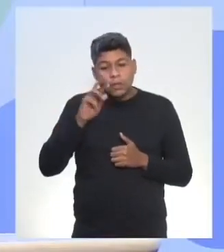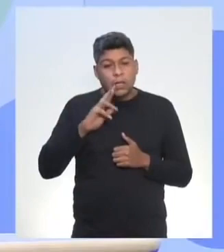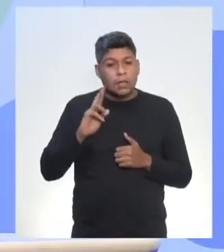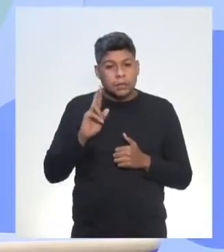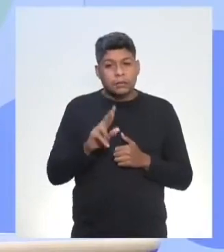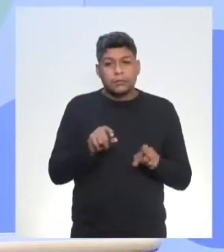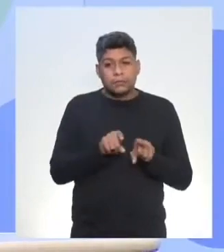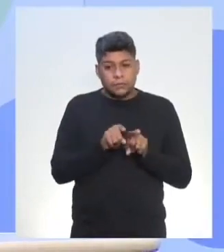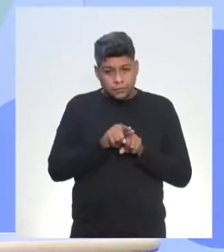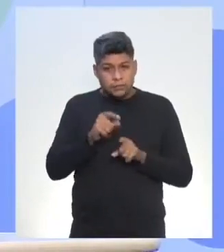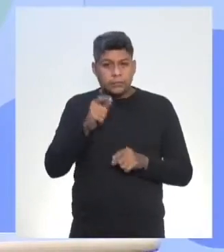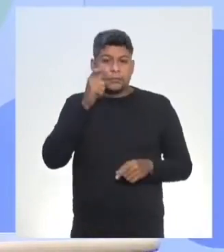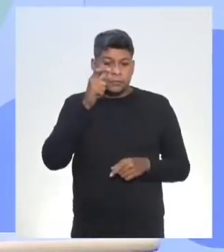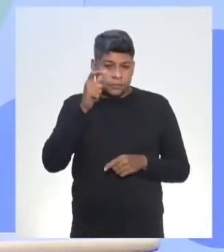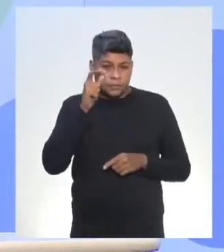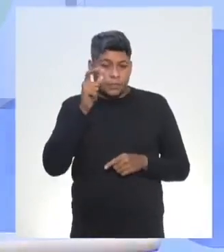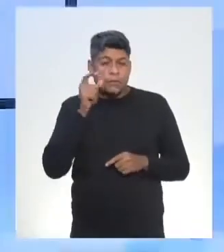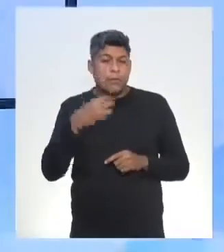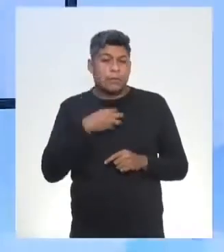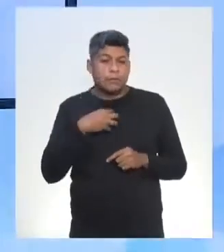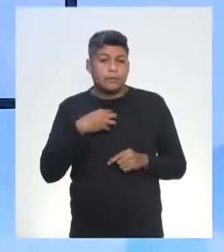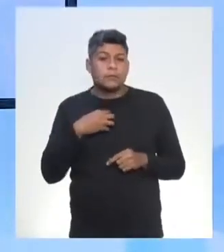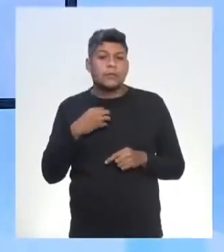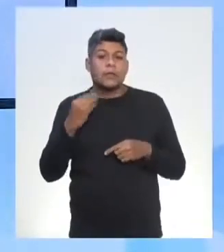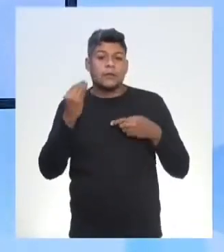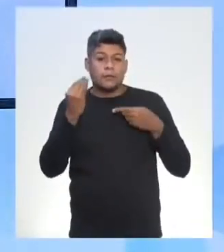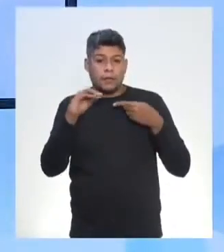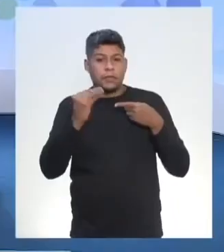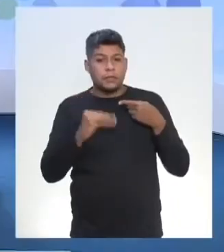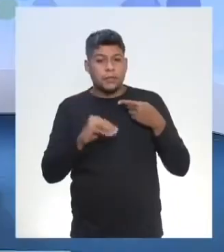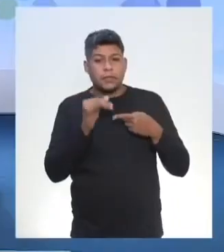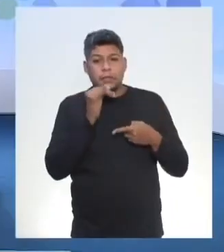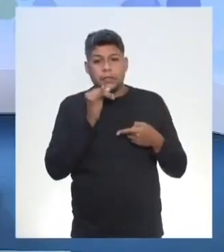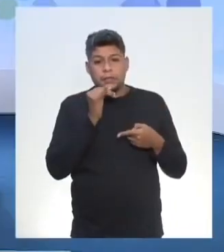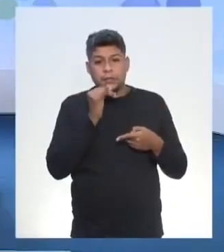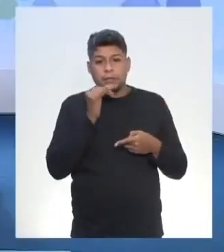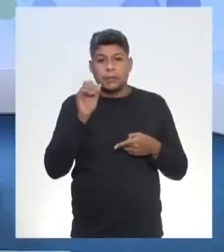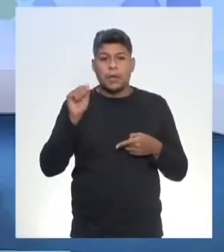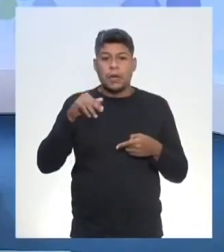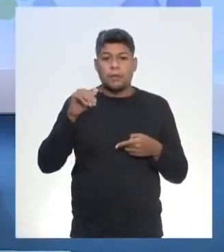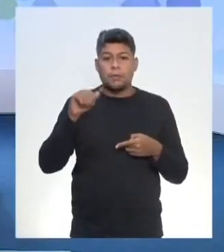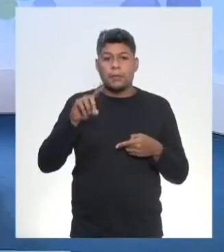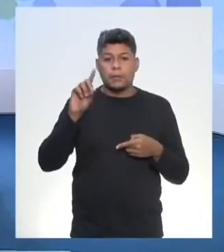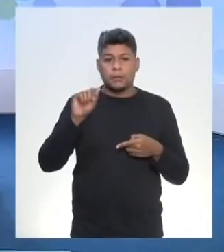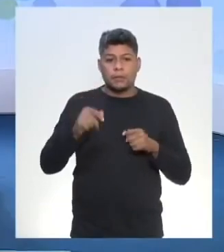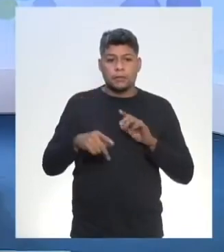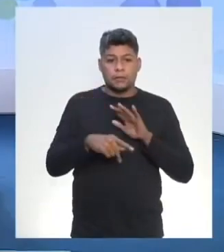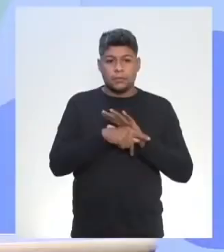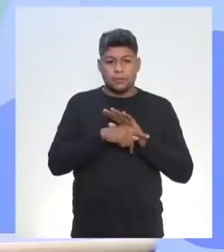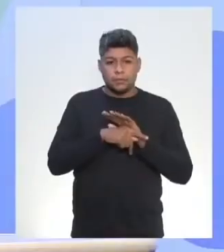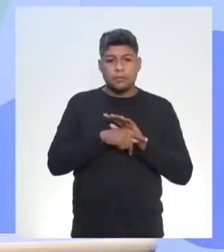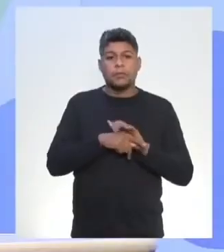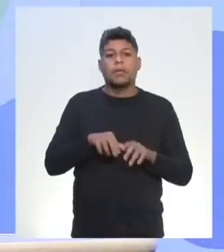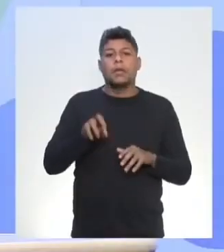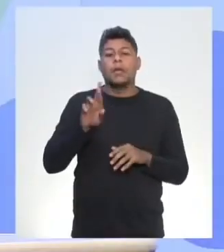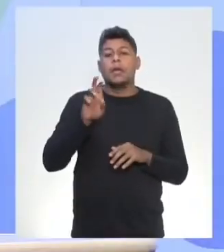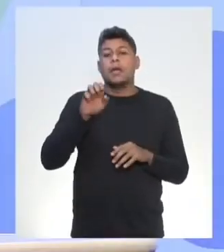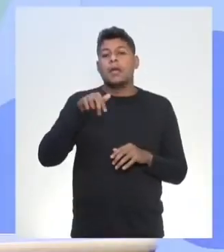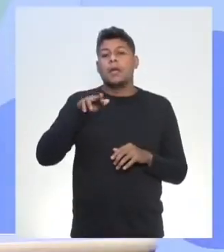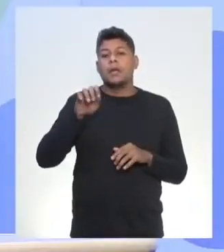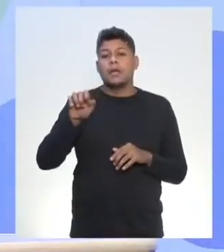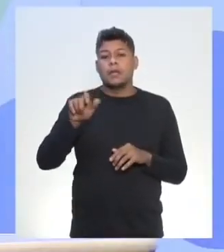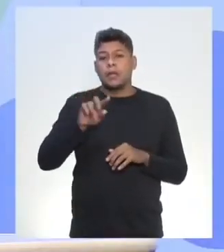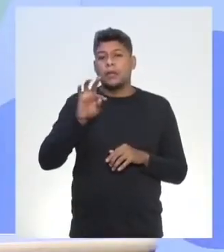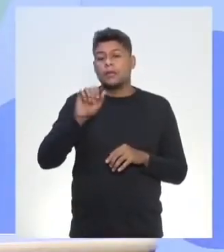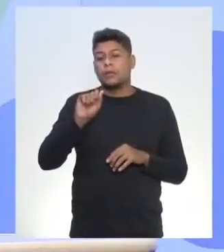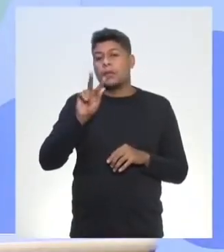respostas também, que eu achei até interessante, que é na forma fracionária. Por exemplo, a aluna Amanda, lá da PEI, Requiel Tavares, se eu não me